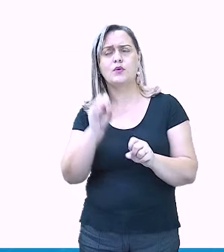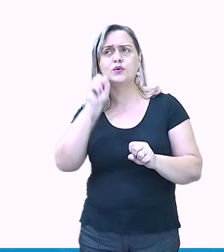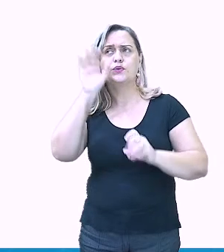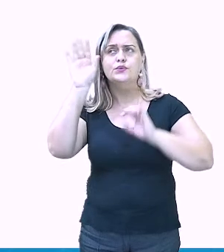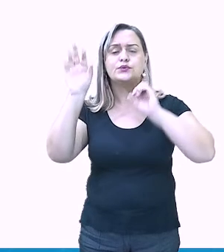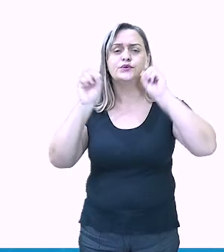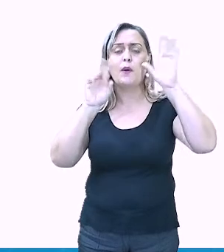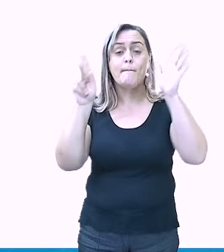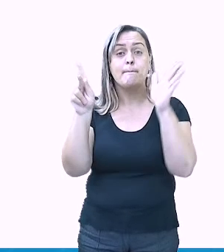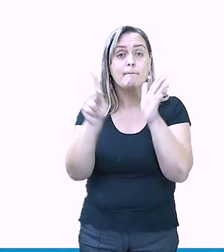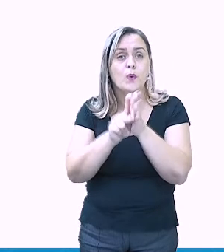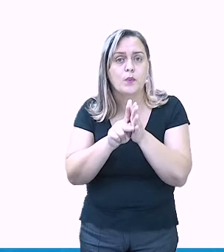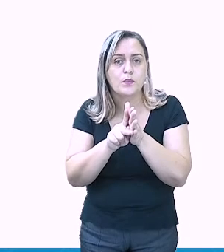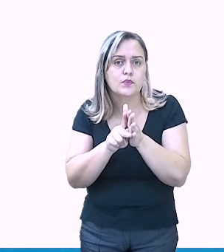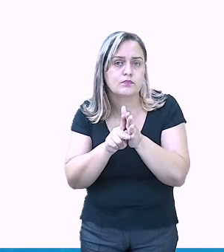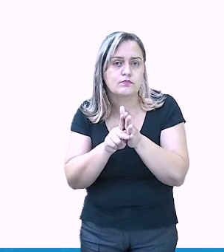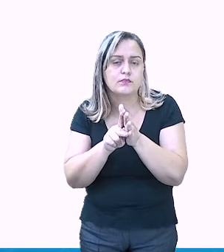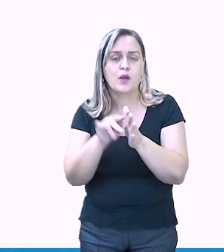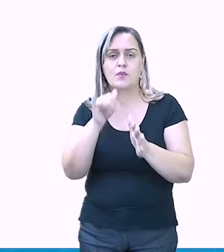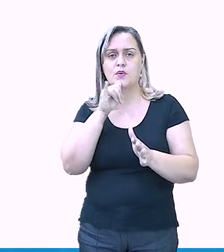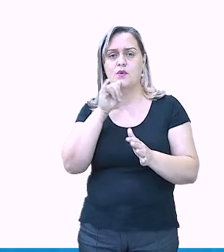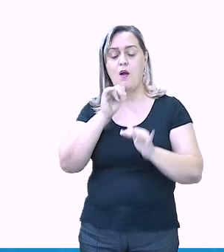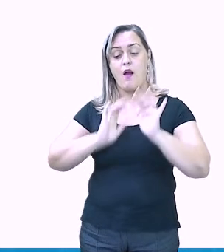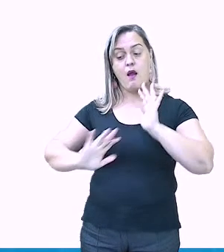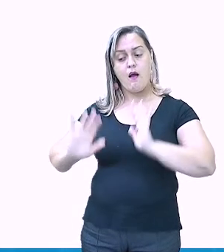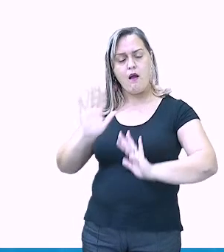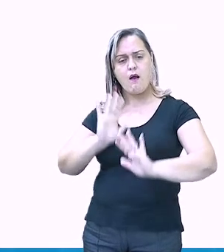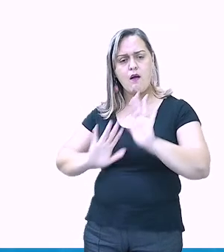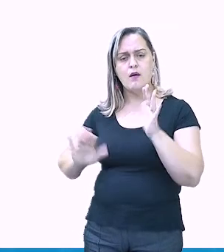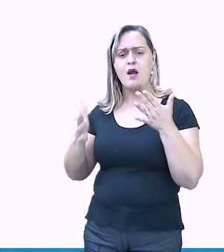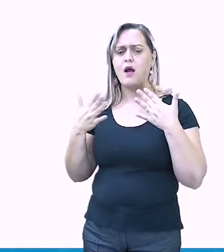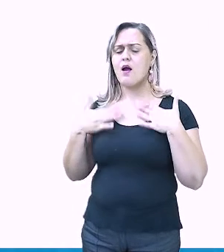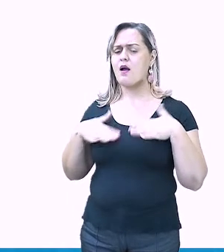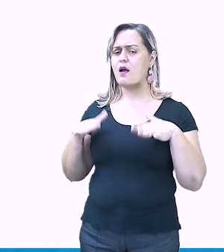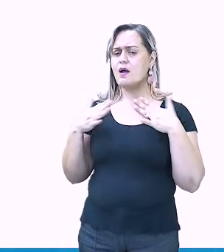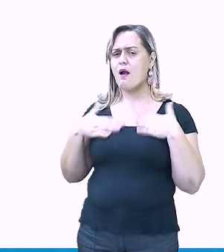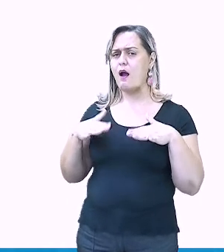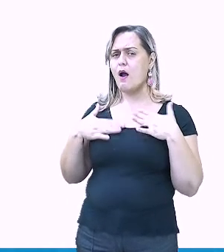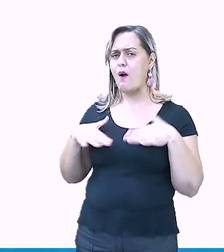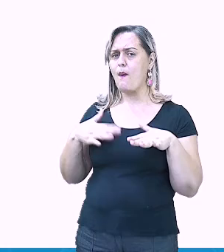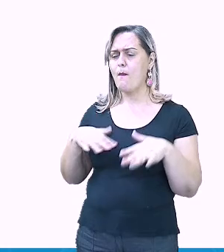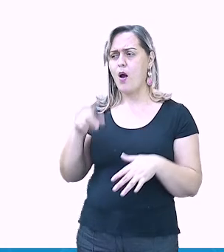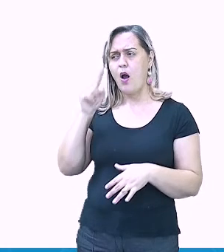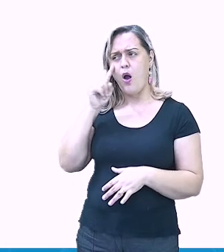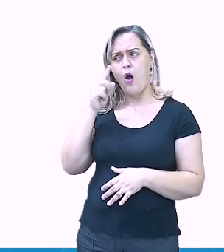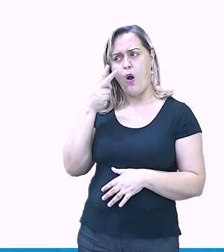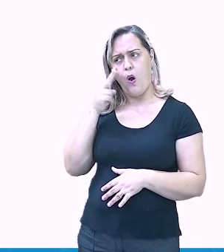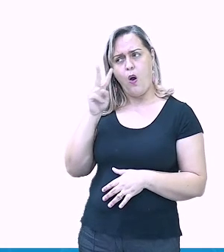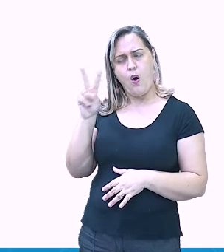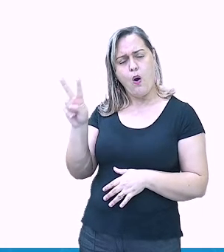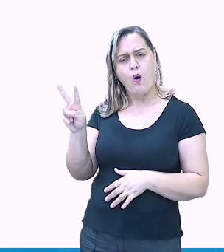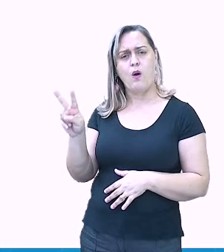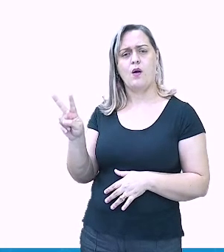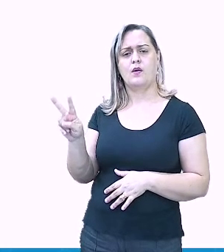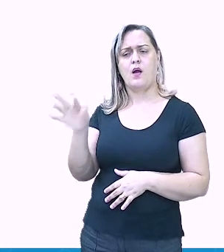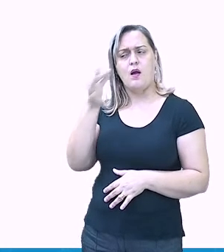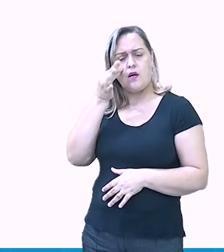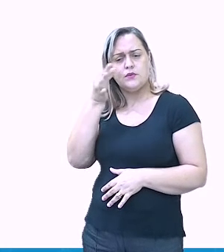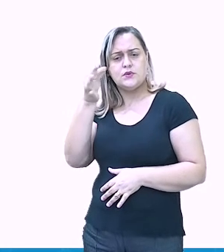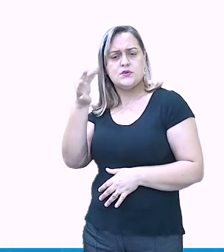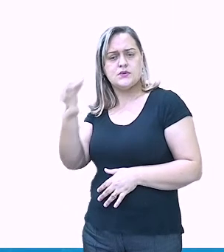interjeições. Cuidado, calma, fogo, olha lá, olhe,